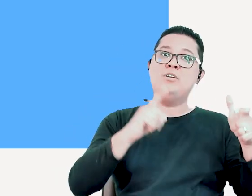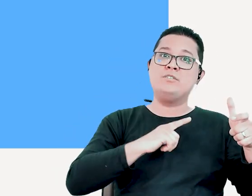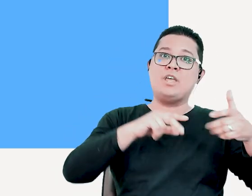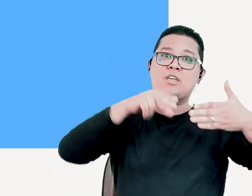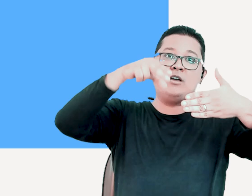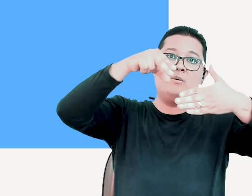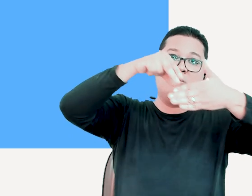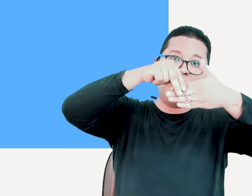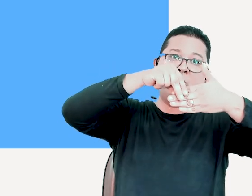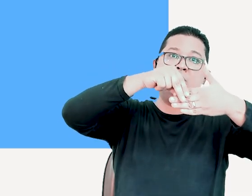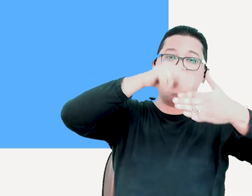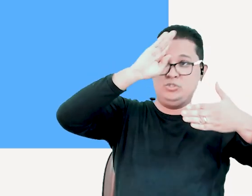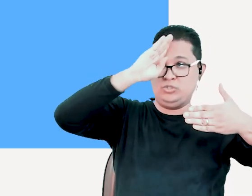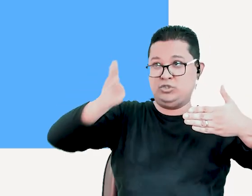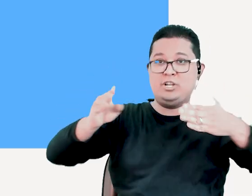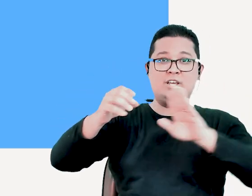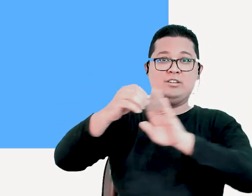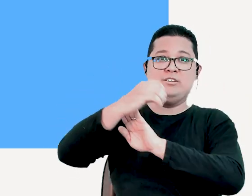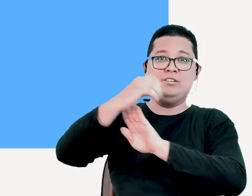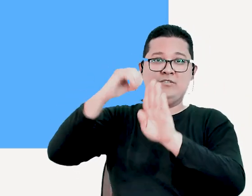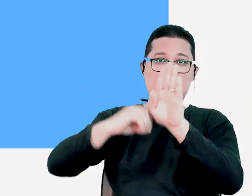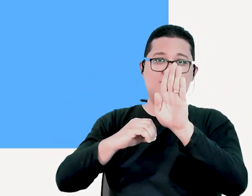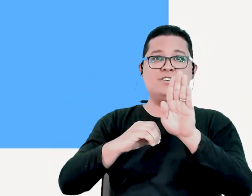esse conteúdo, né, o nosso